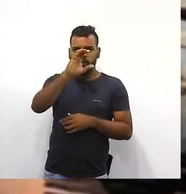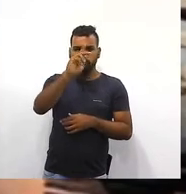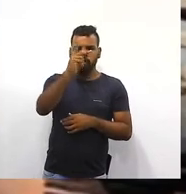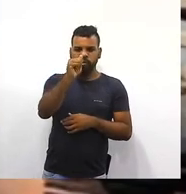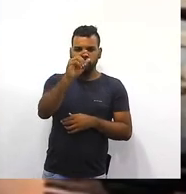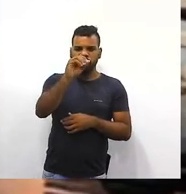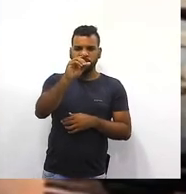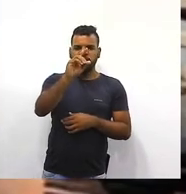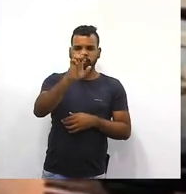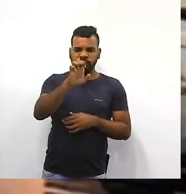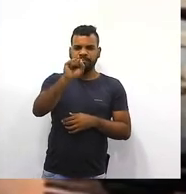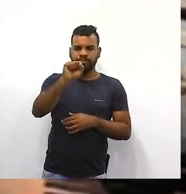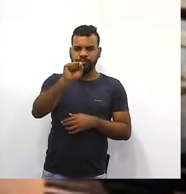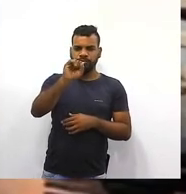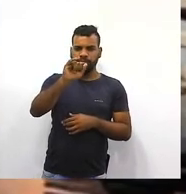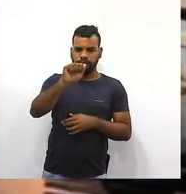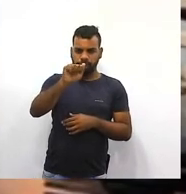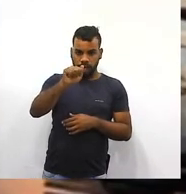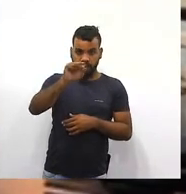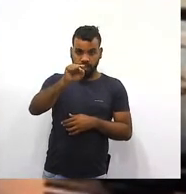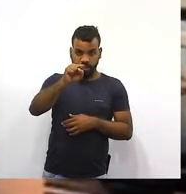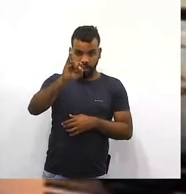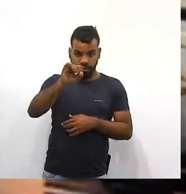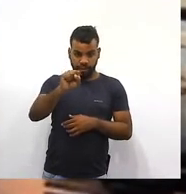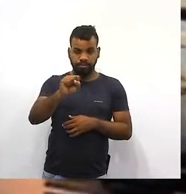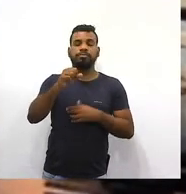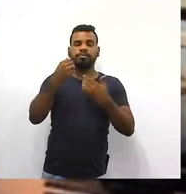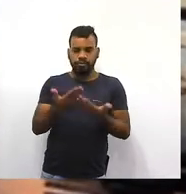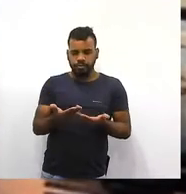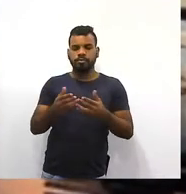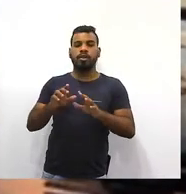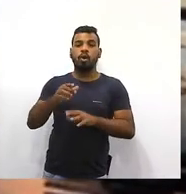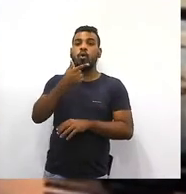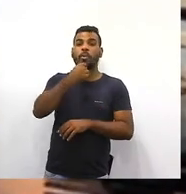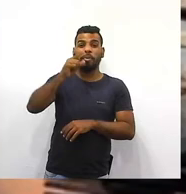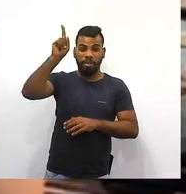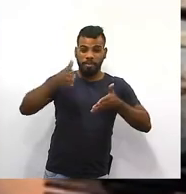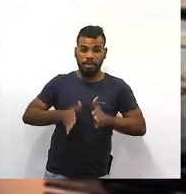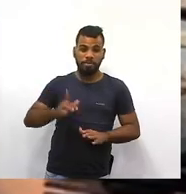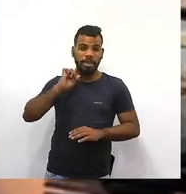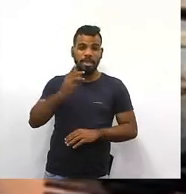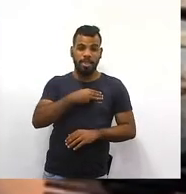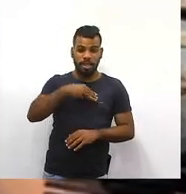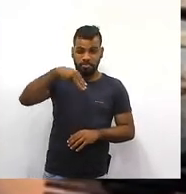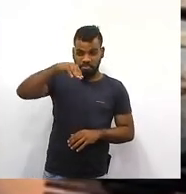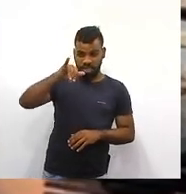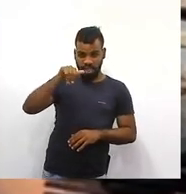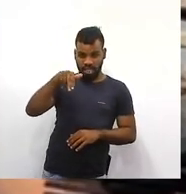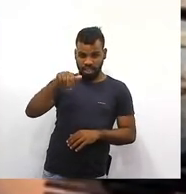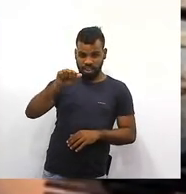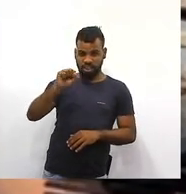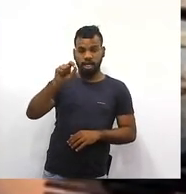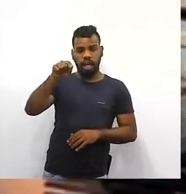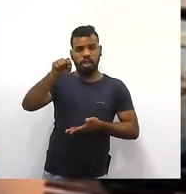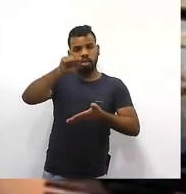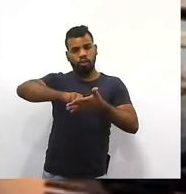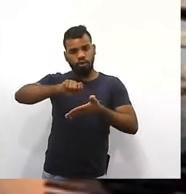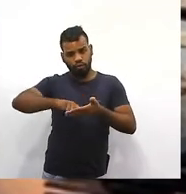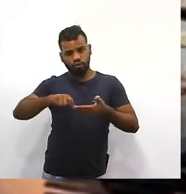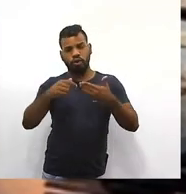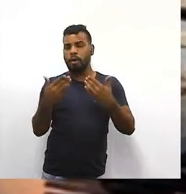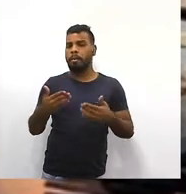romancista do século XIX, o Guimarães Rosa, o mineiro Guimarães Rosa, né? É o escritor, é o